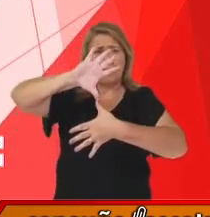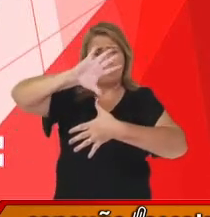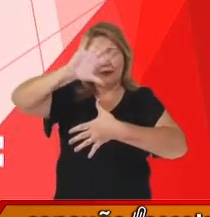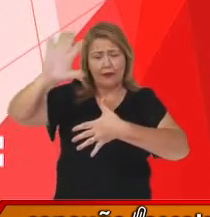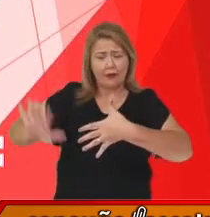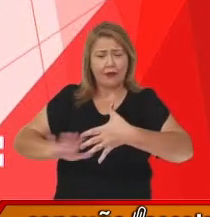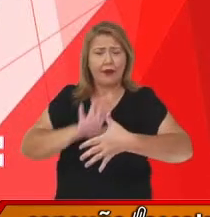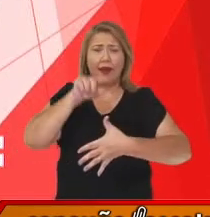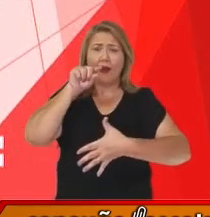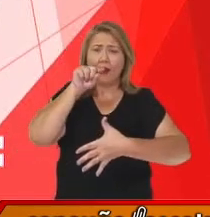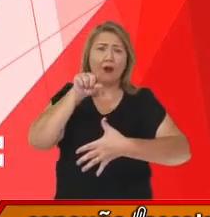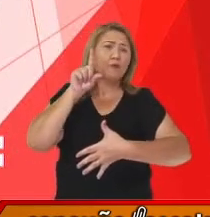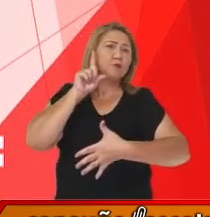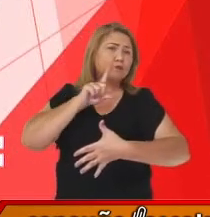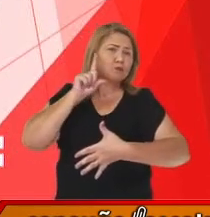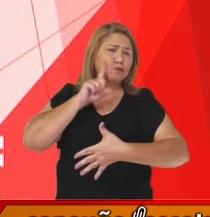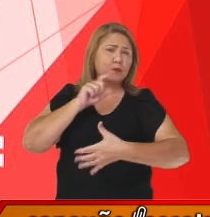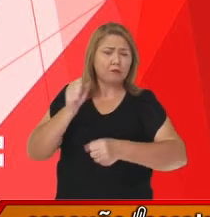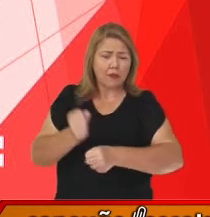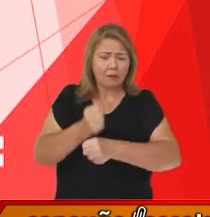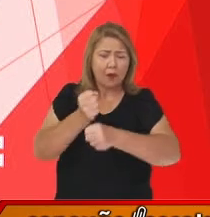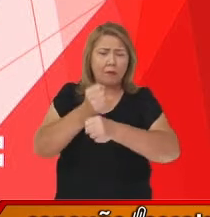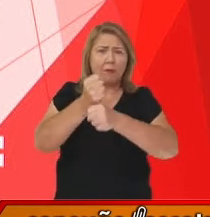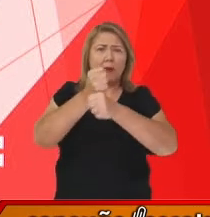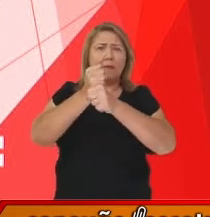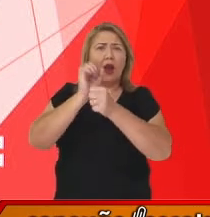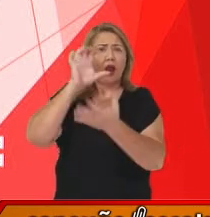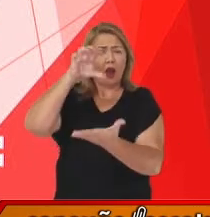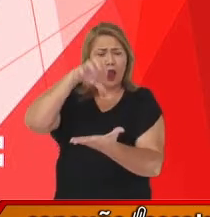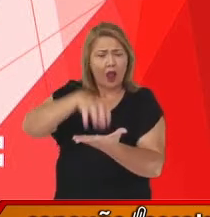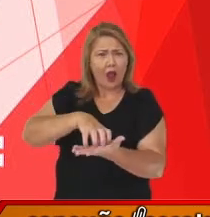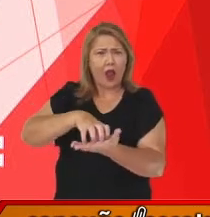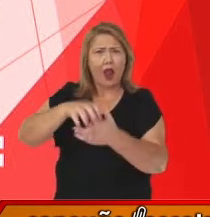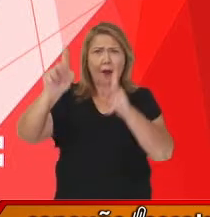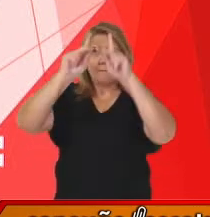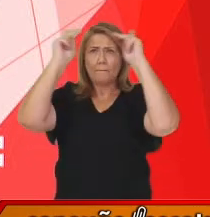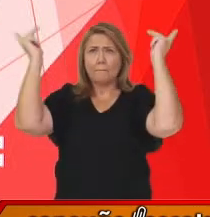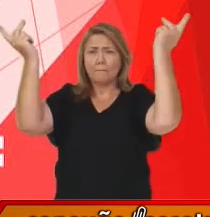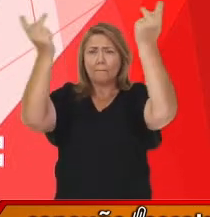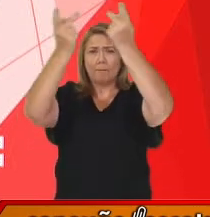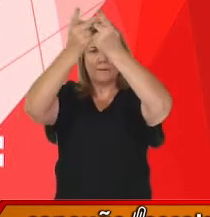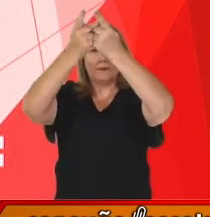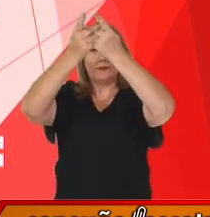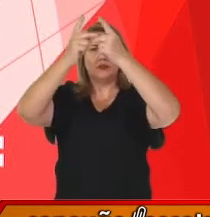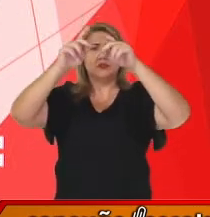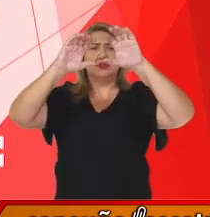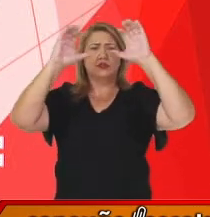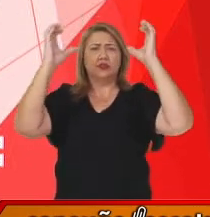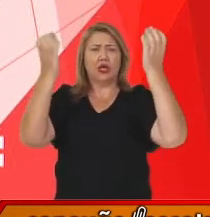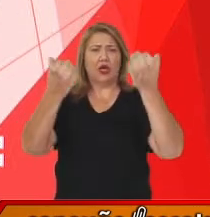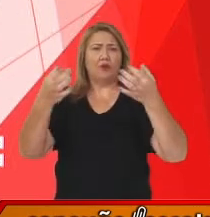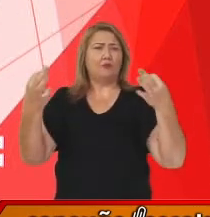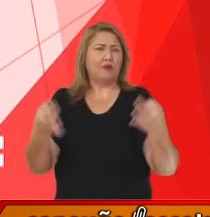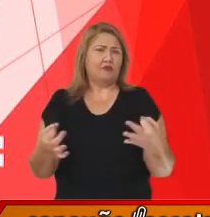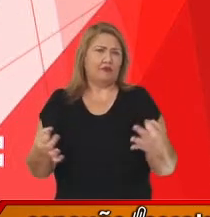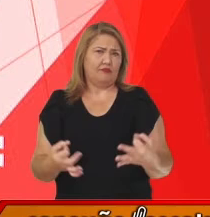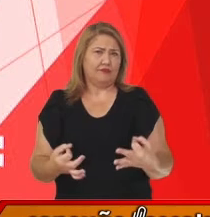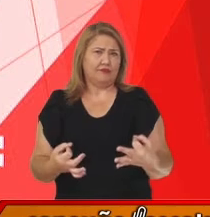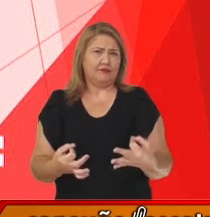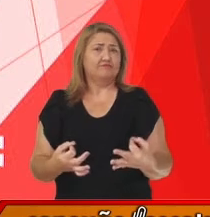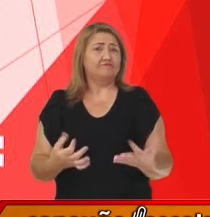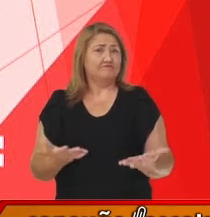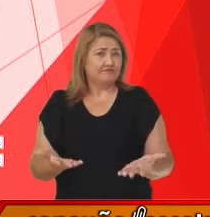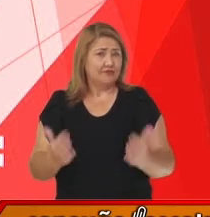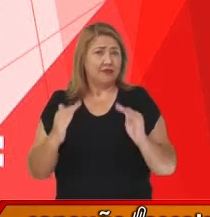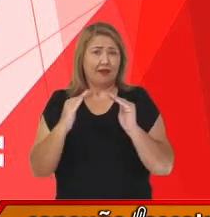Estados Unidos, para que aqui se construísse a sede do paraíso terrestre. Por isso, a causa da América